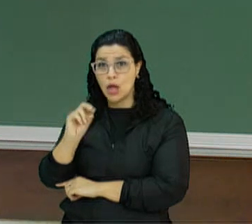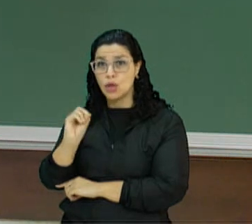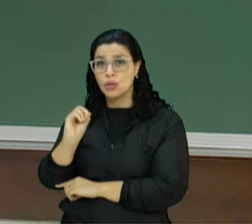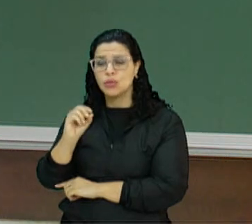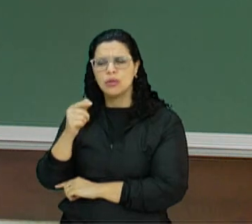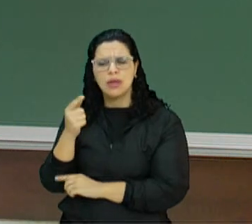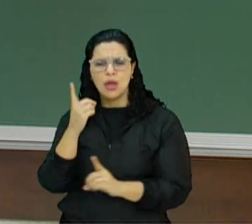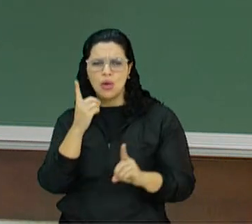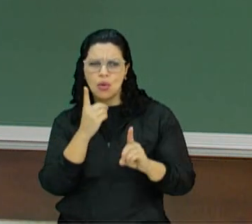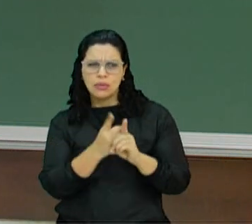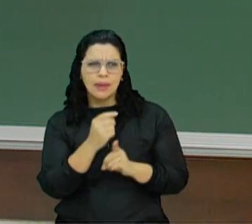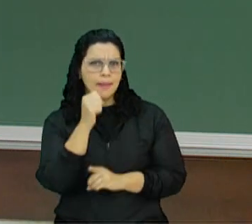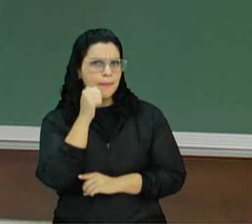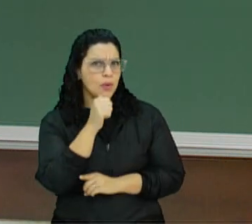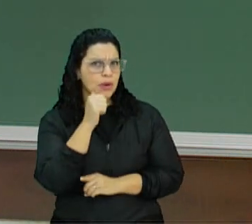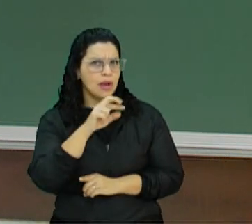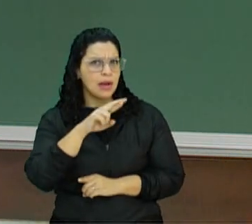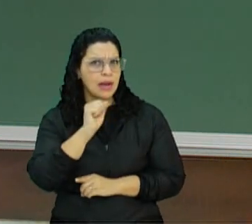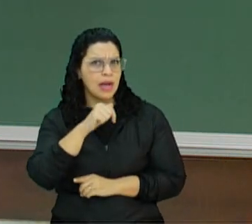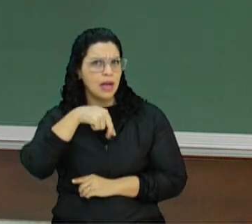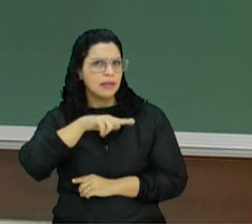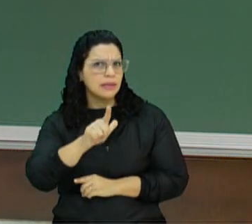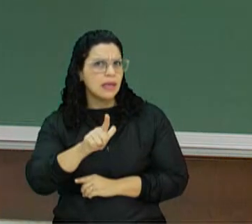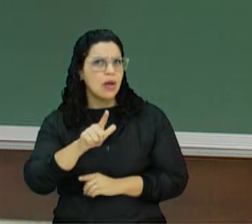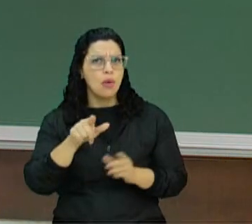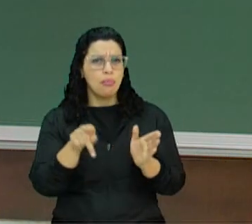que isso já nos antecipa? Vamos lá?